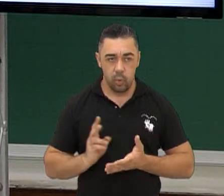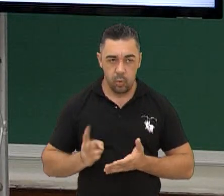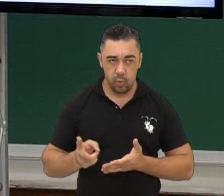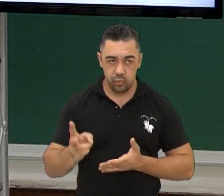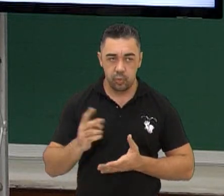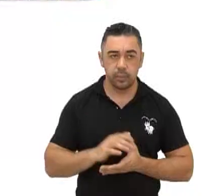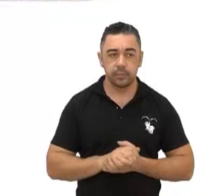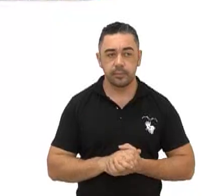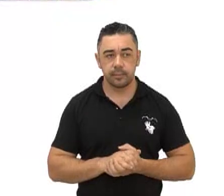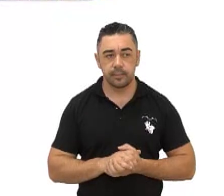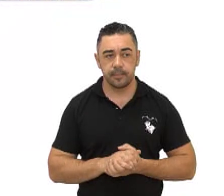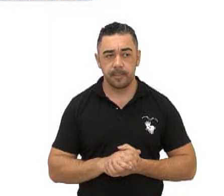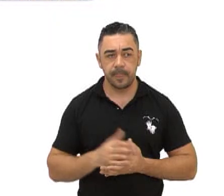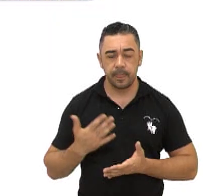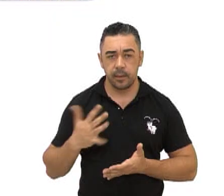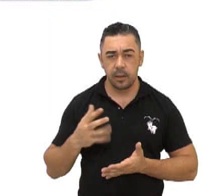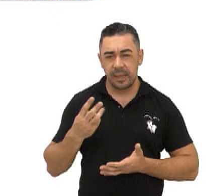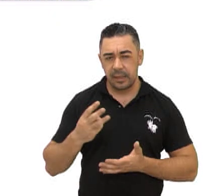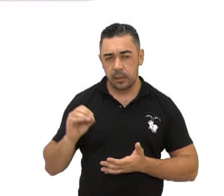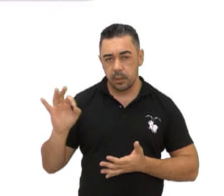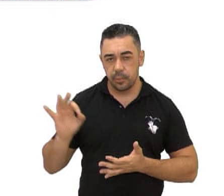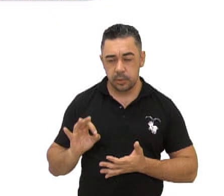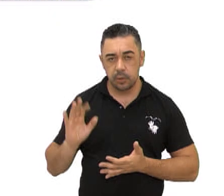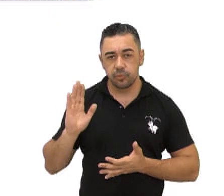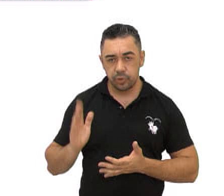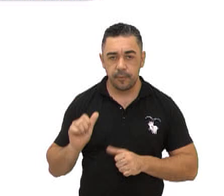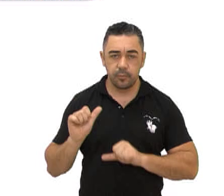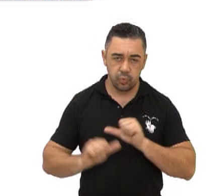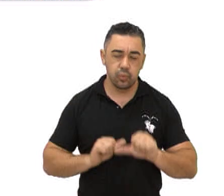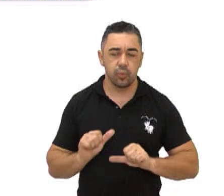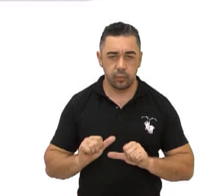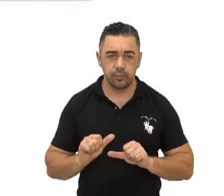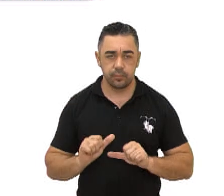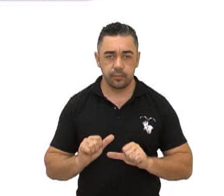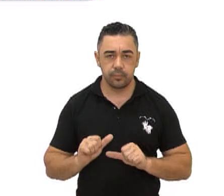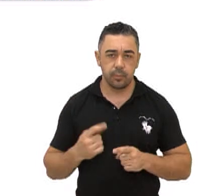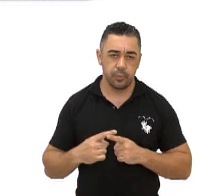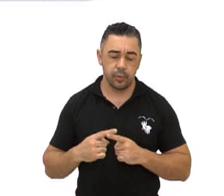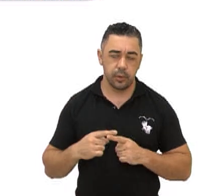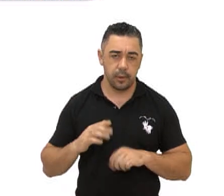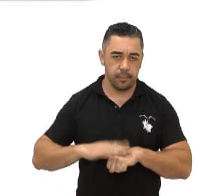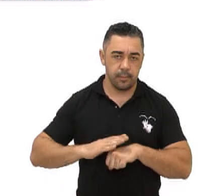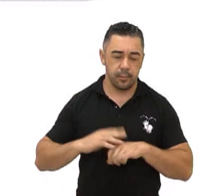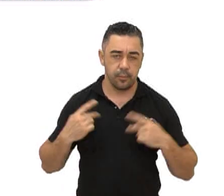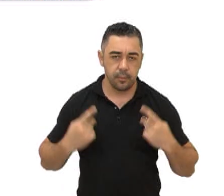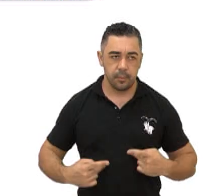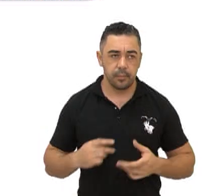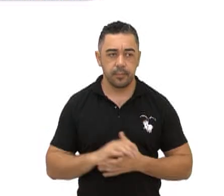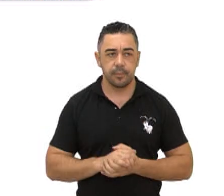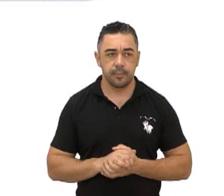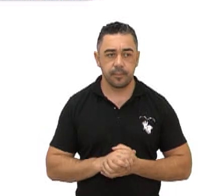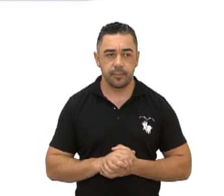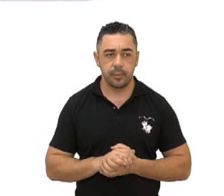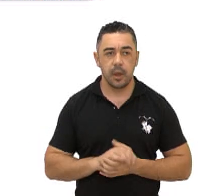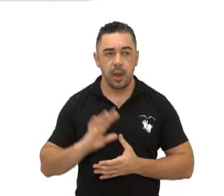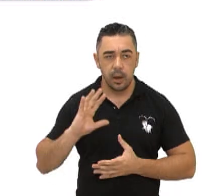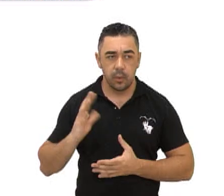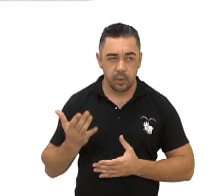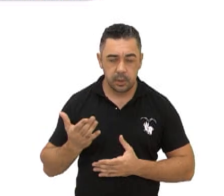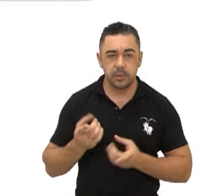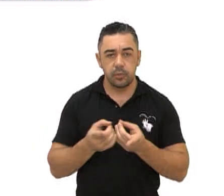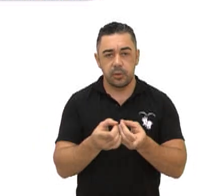Continuando aqui, gente, ó, cerca de 30% da paisagem já foi modificada por ações humanas. Está sofrendo um processo